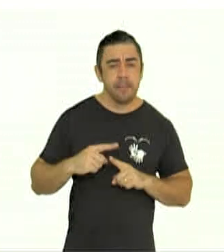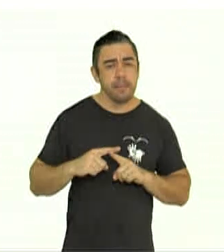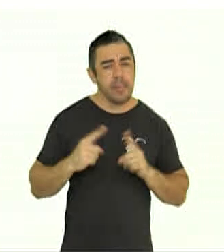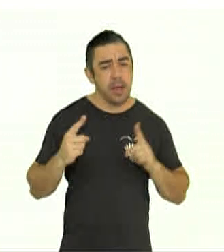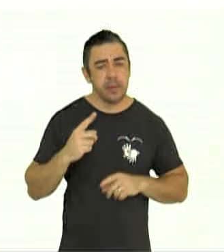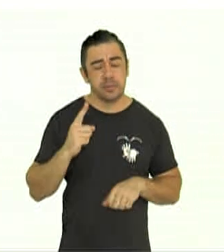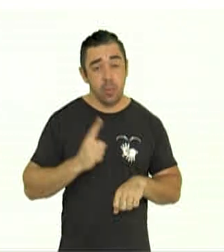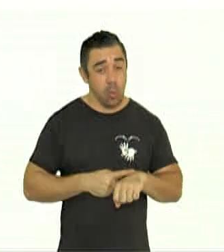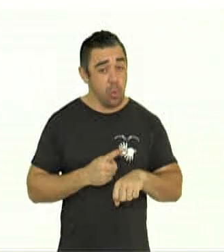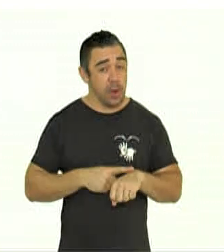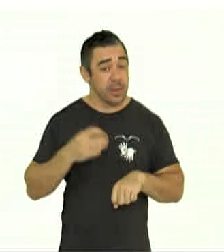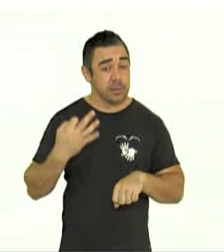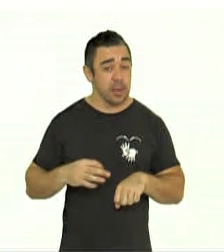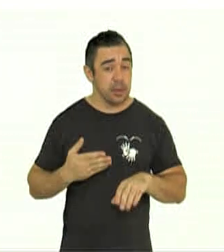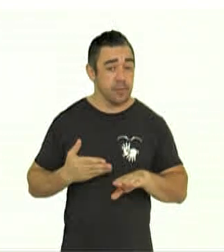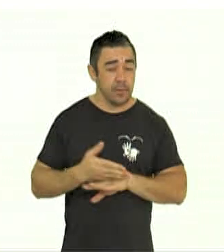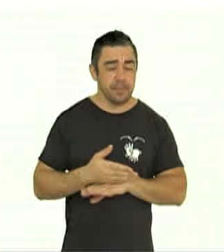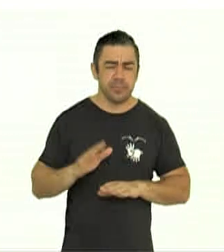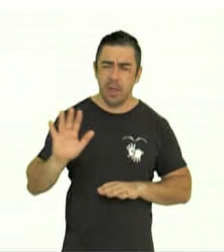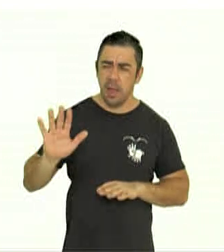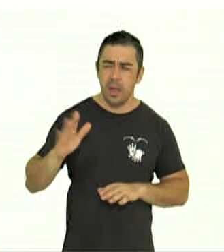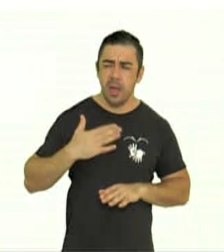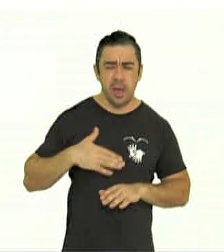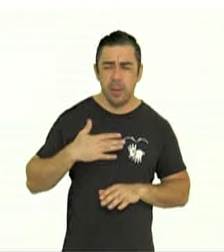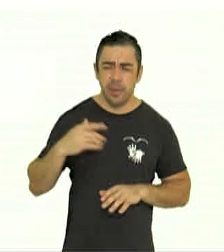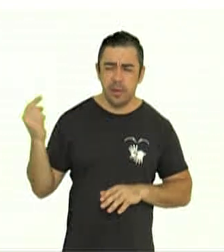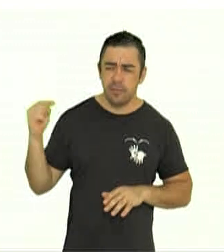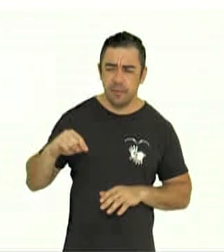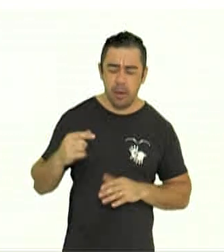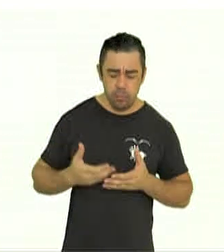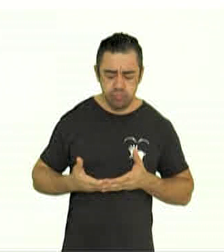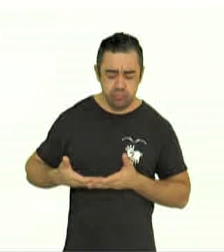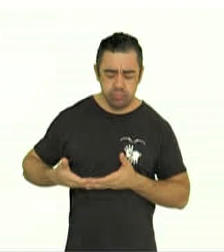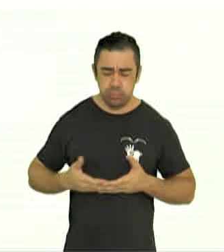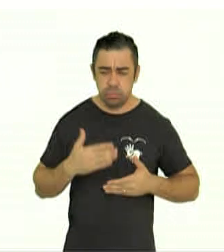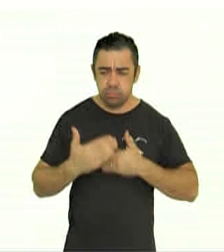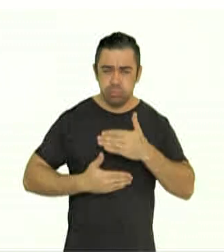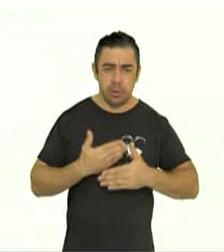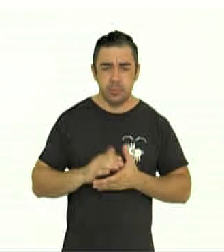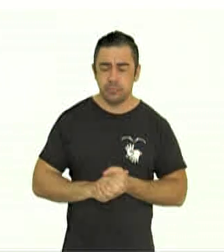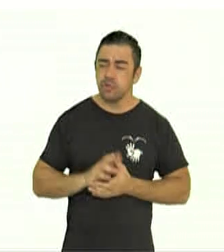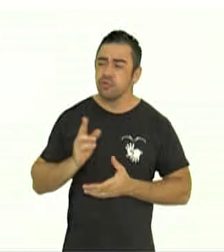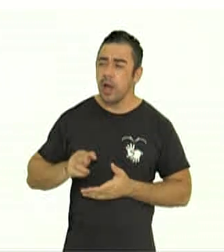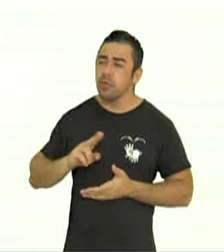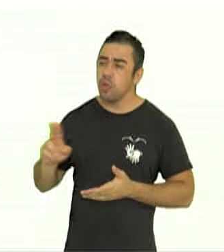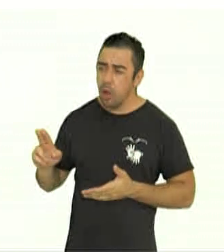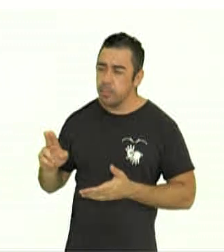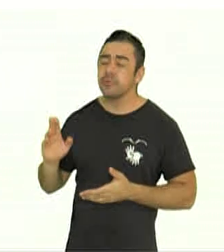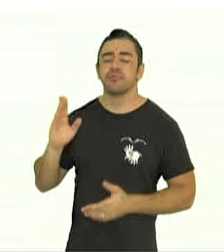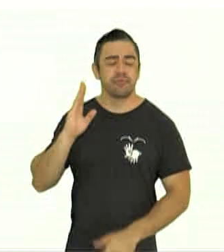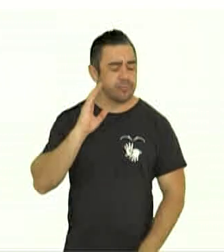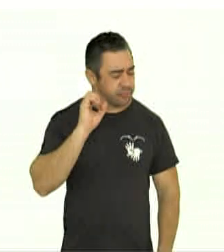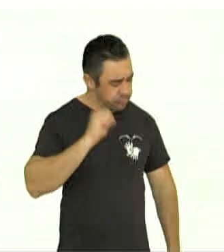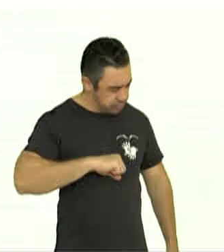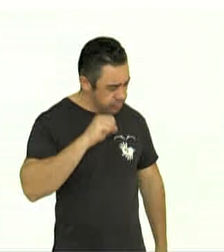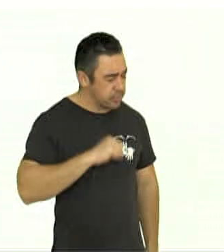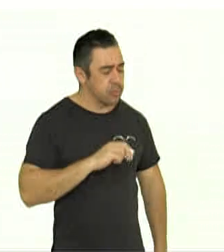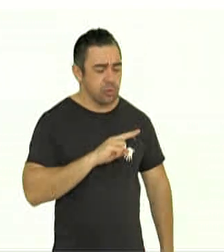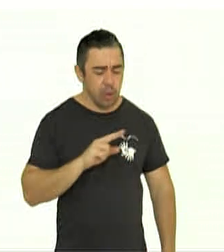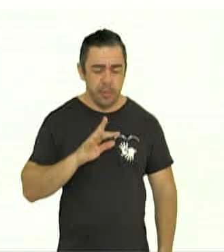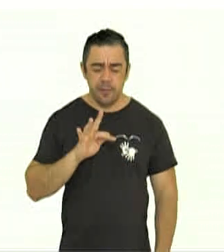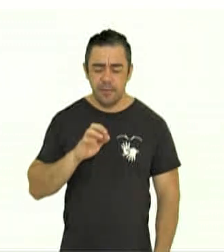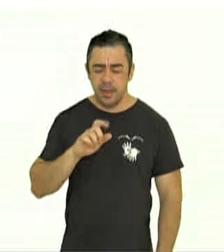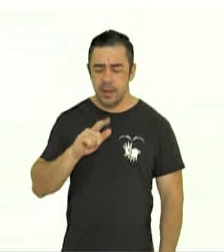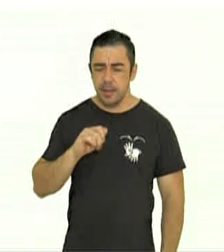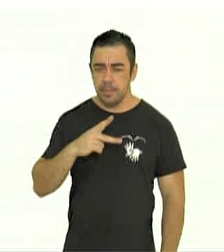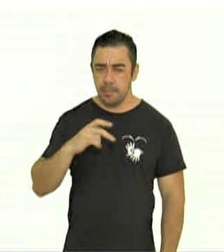horários. Daqui a pouco ele vem. Aquele pacotinho, ele já tem nome? Sim, Felipe. Súbito a